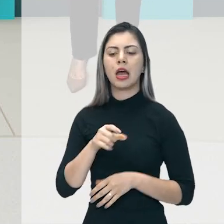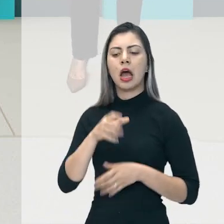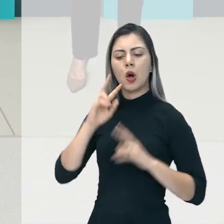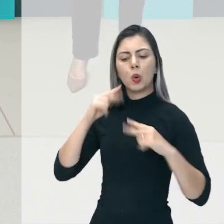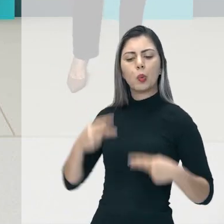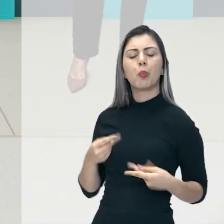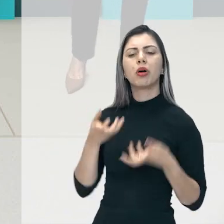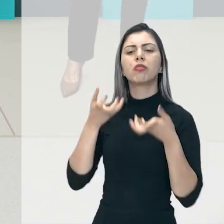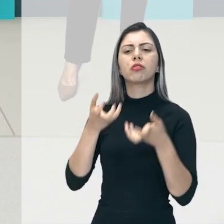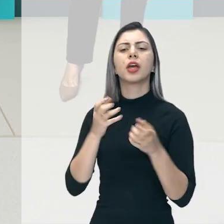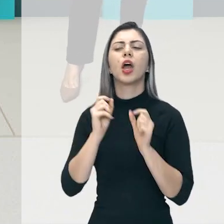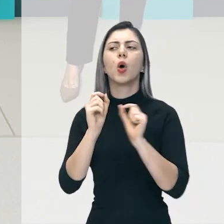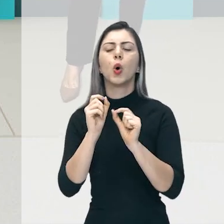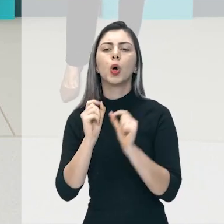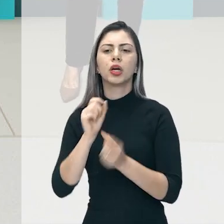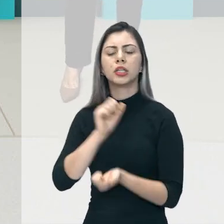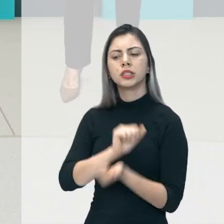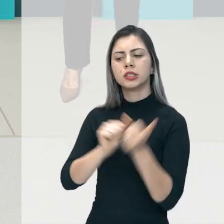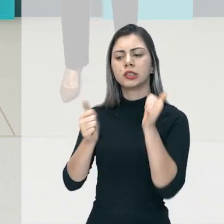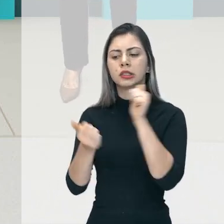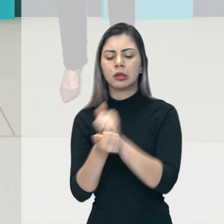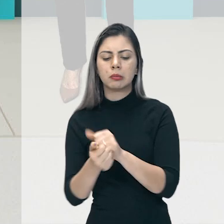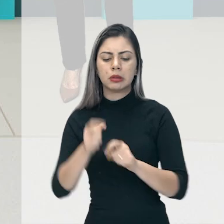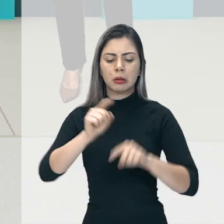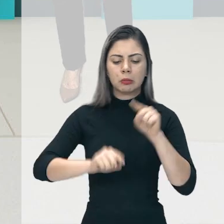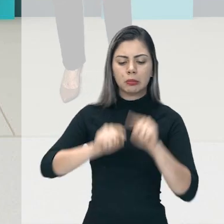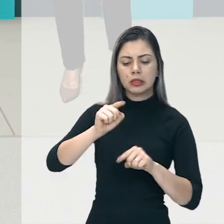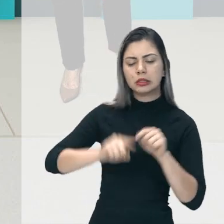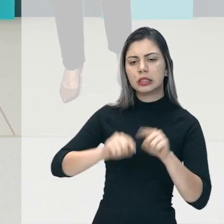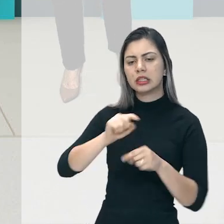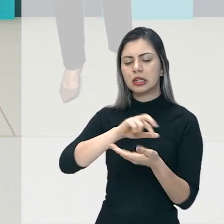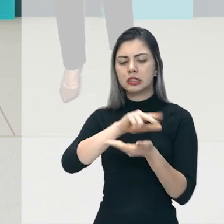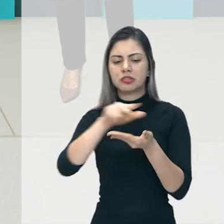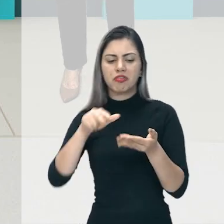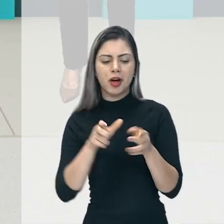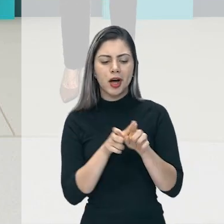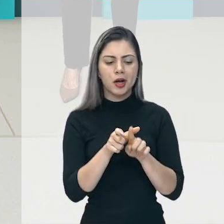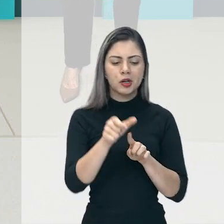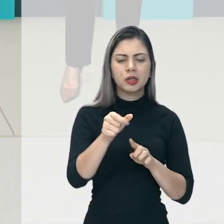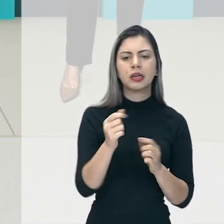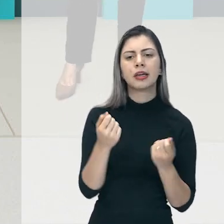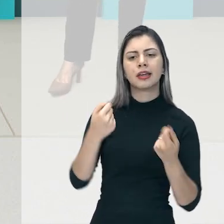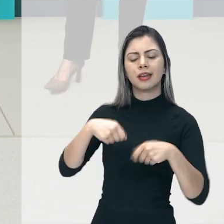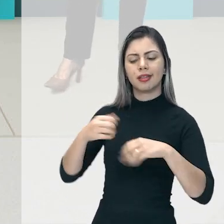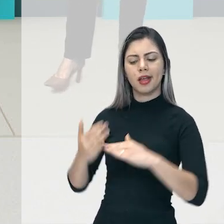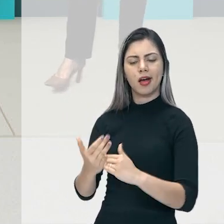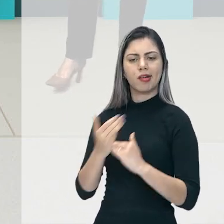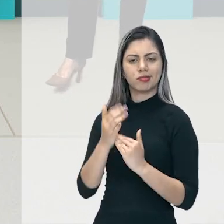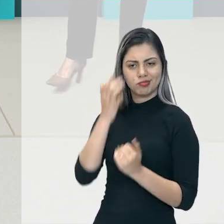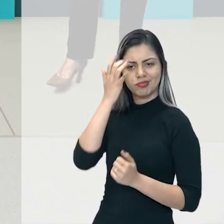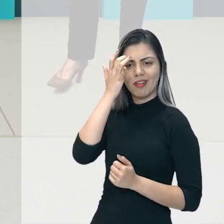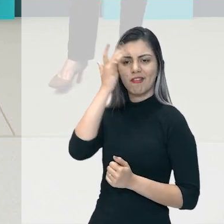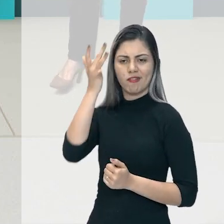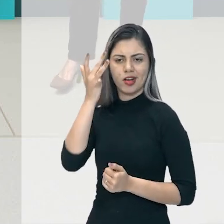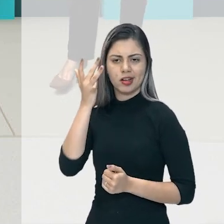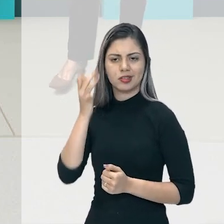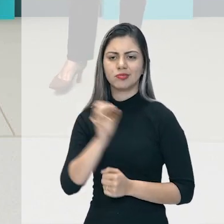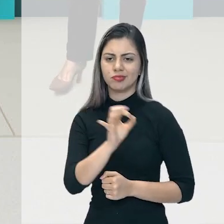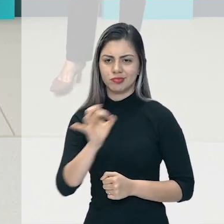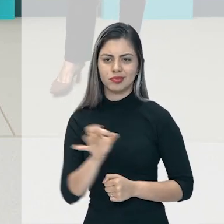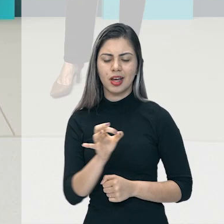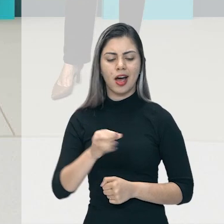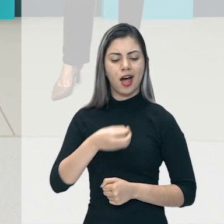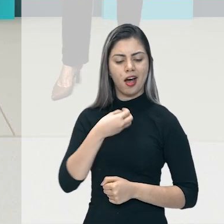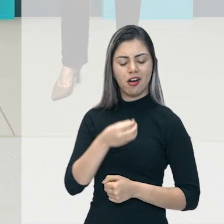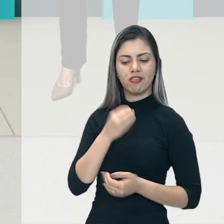da adequação de utensílios, de acessórios, de ferramentas que facilitem a